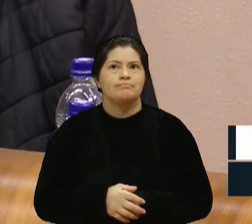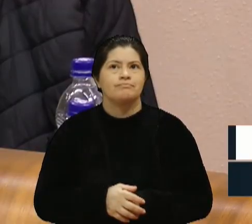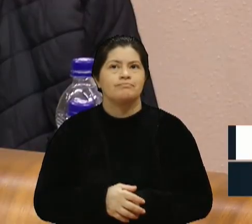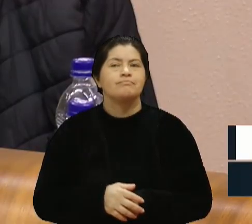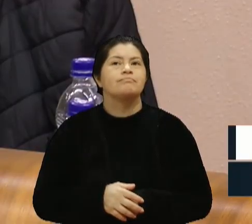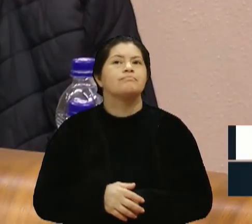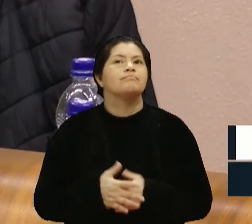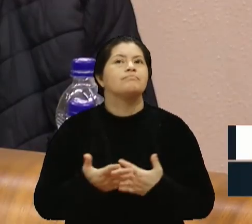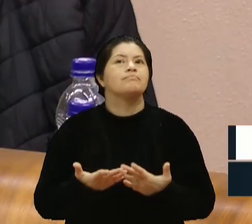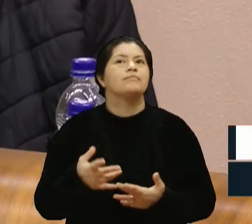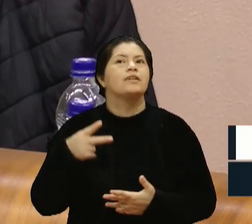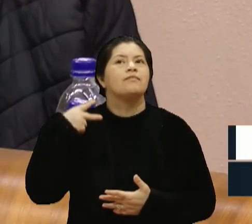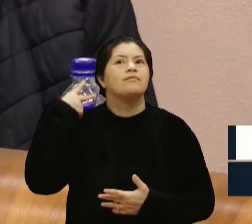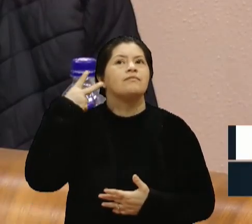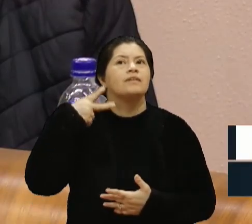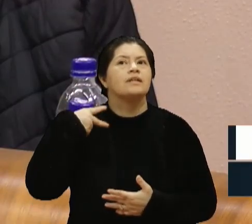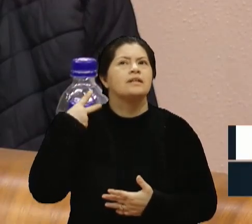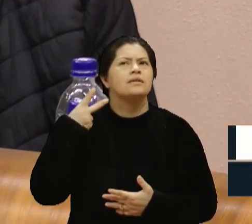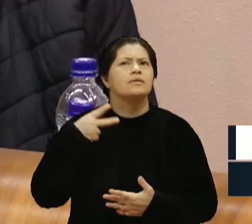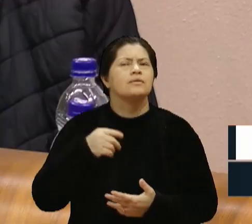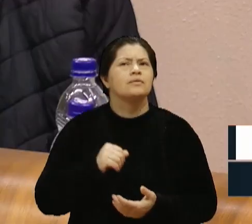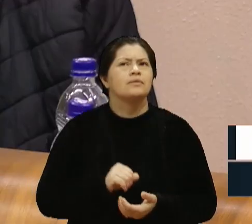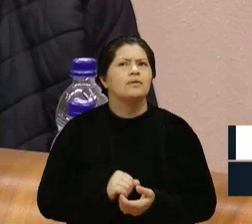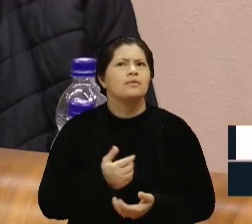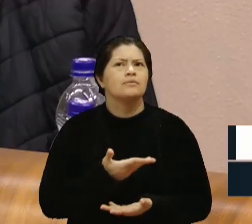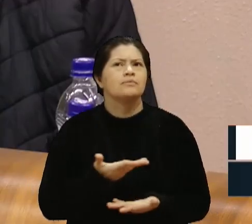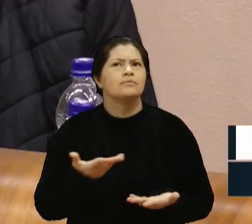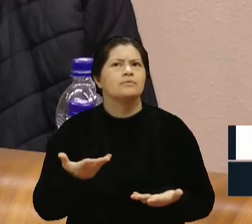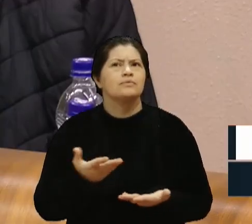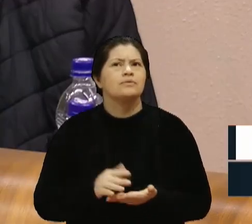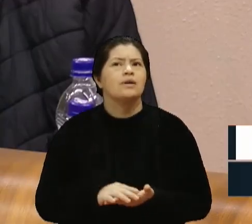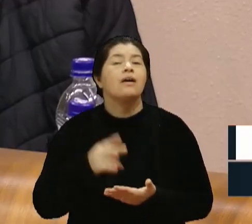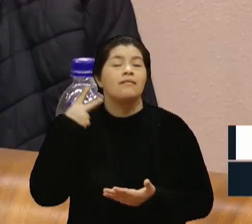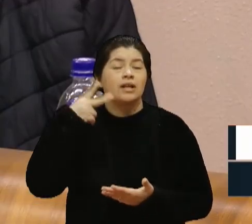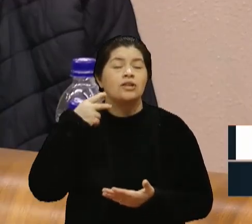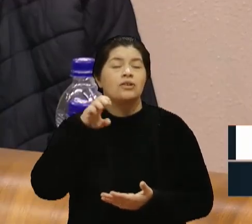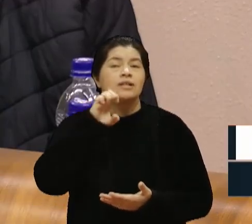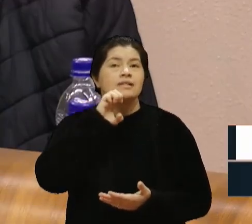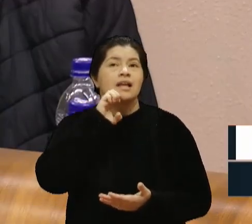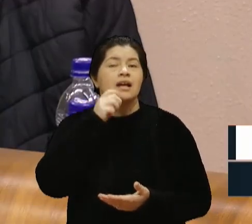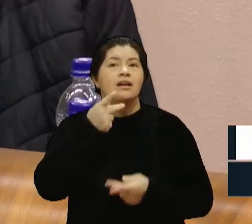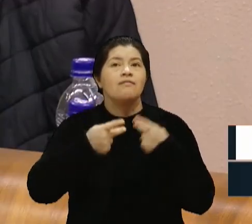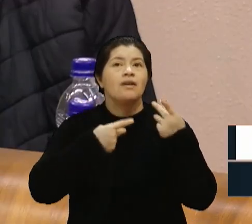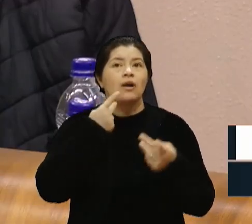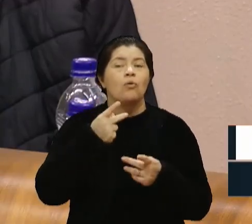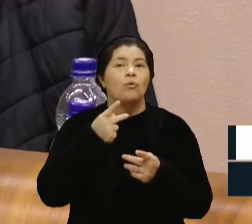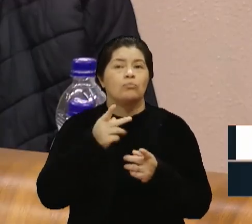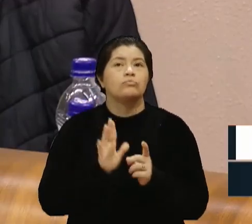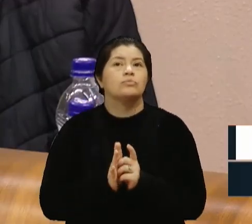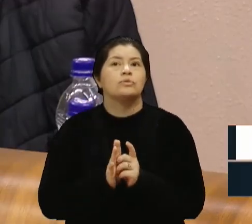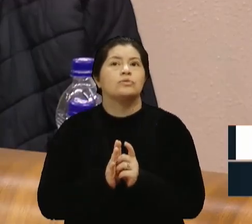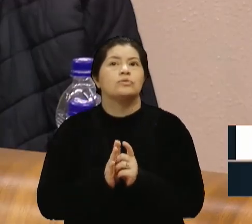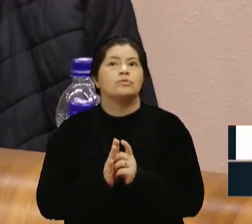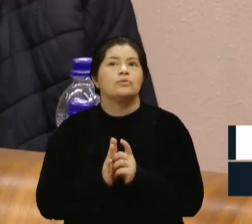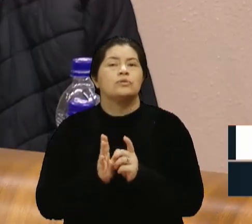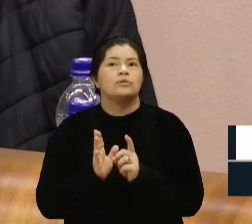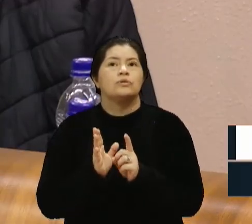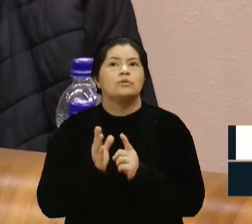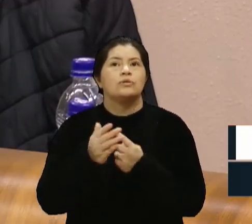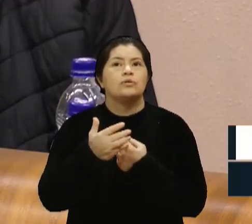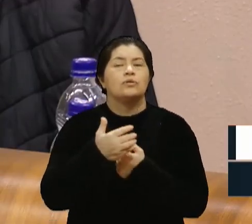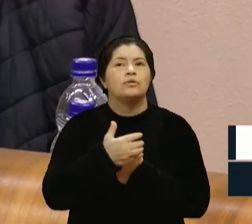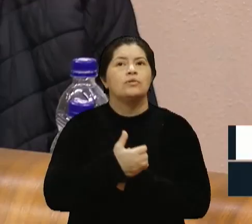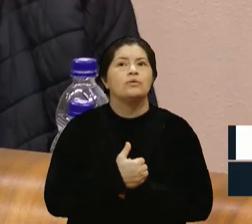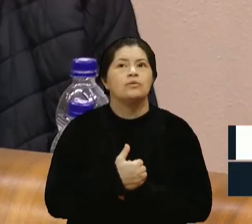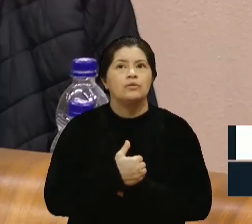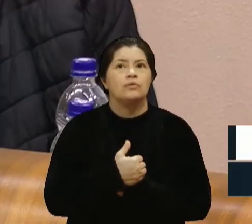vereador, lei de suas pactos... A vereadora Estela falou sobre o Conselho Tutelar. Eu sei que vai ter